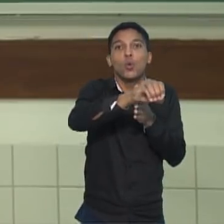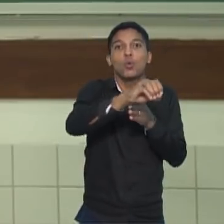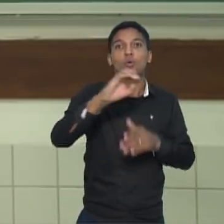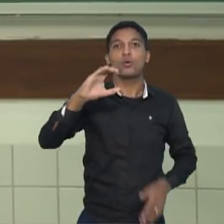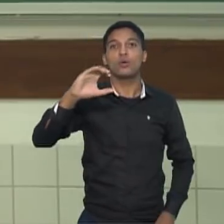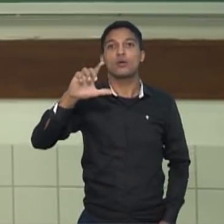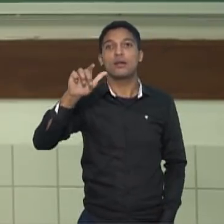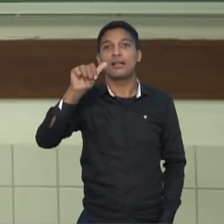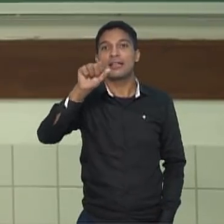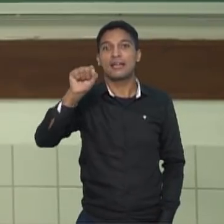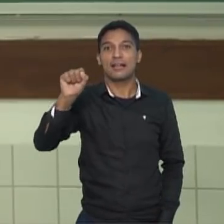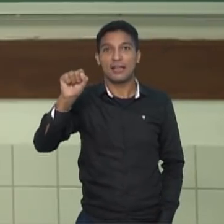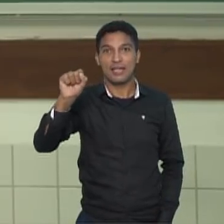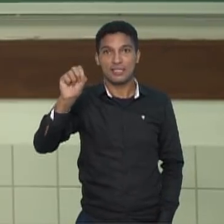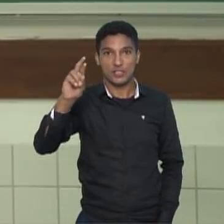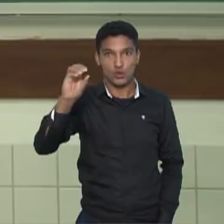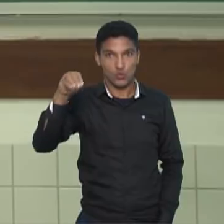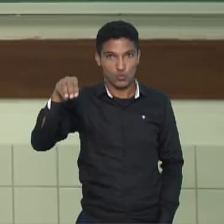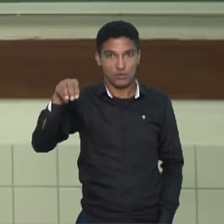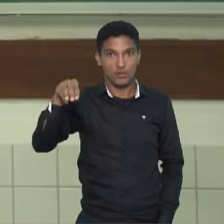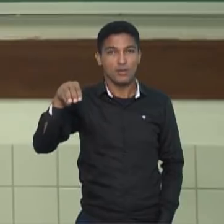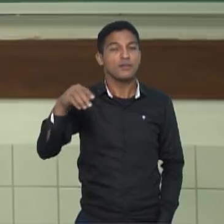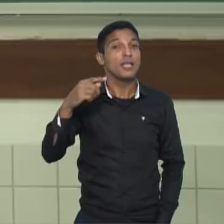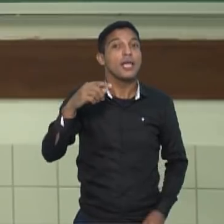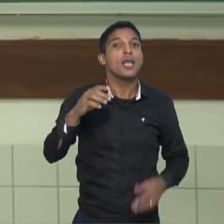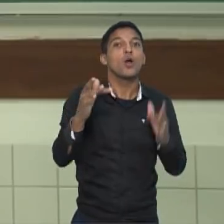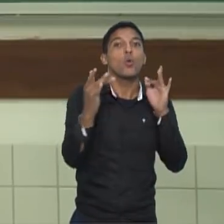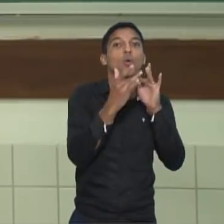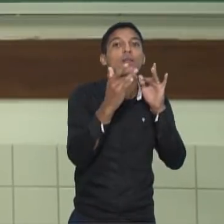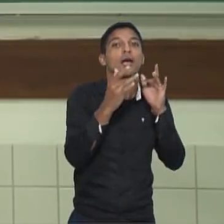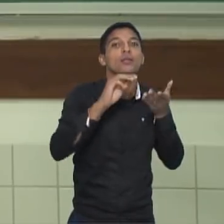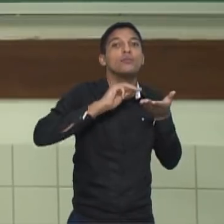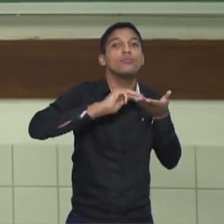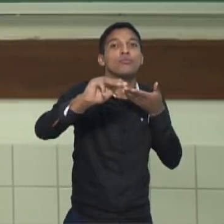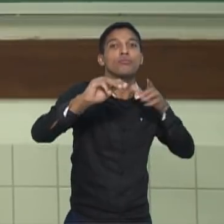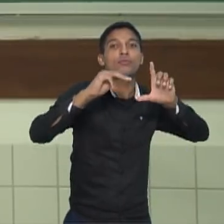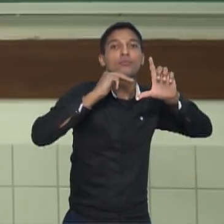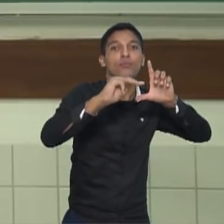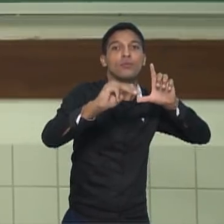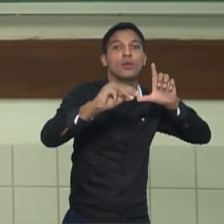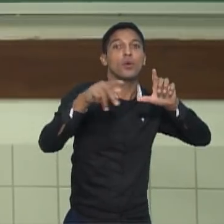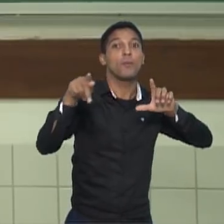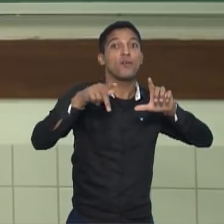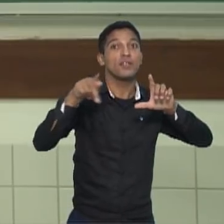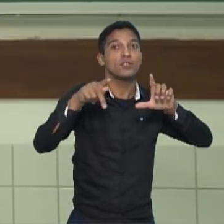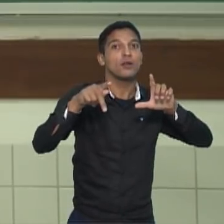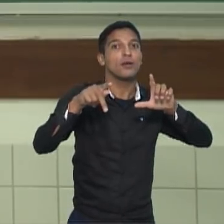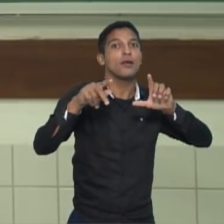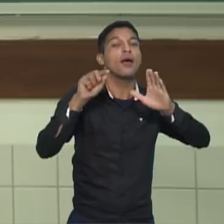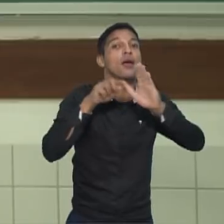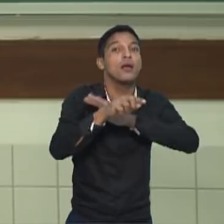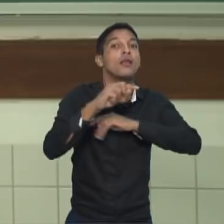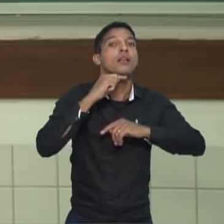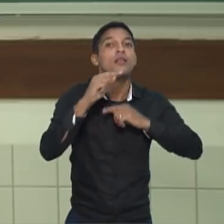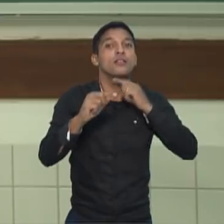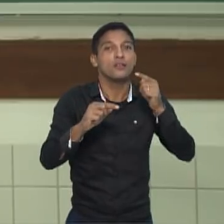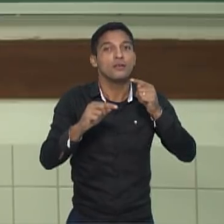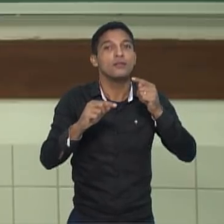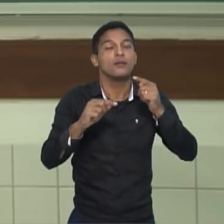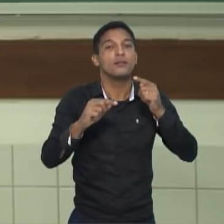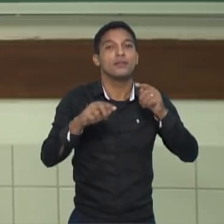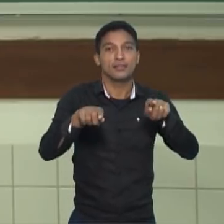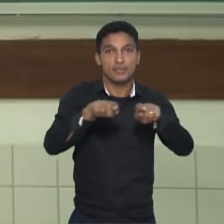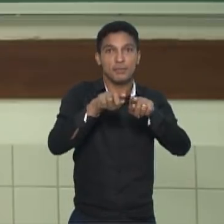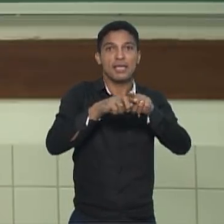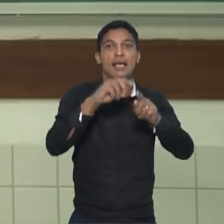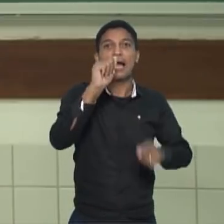Tente rever esta aula também na playlist do YouTube ou no aplicativo Aula Paraná. É só você